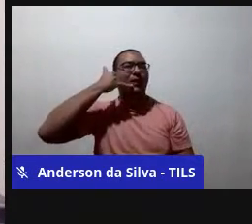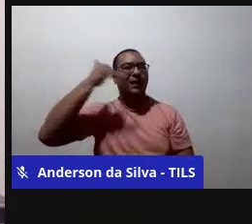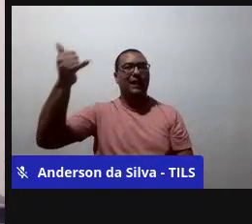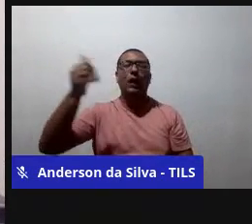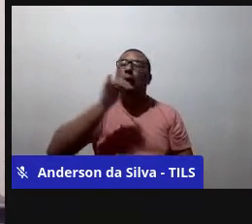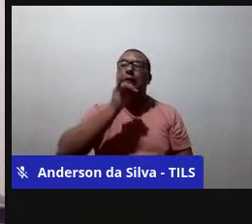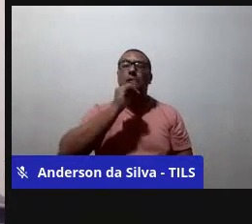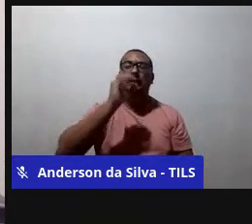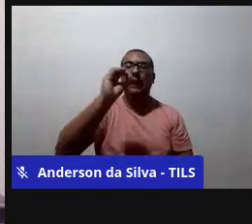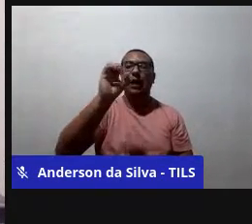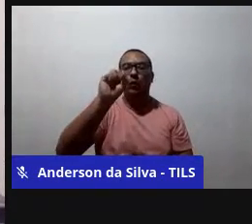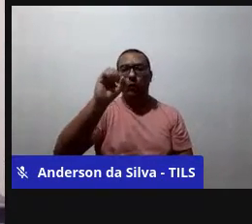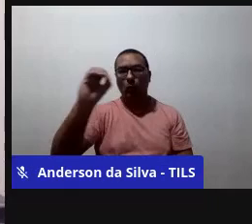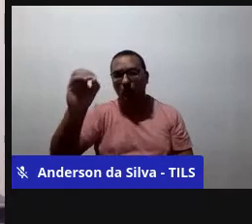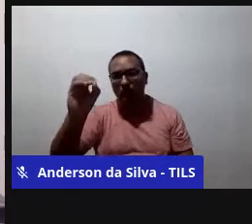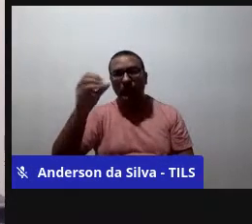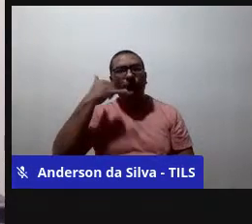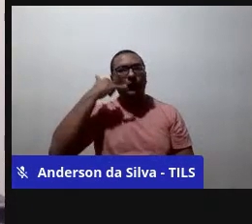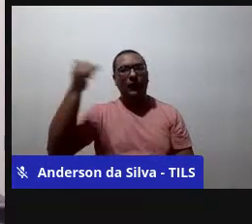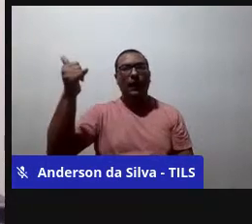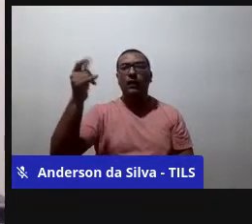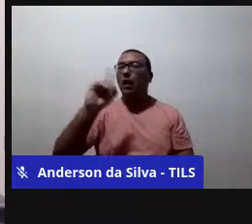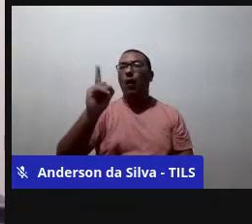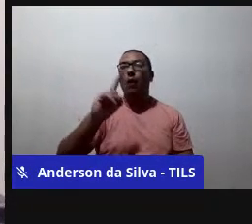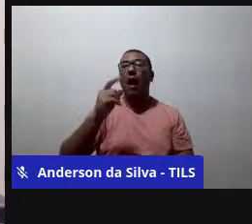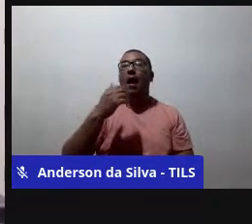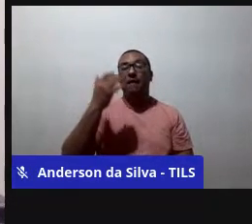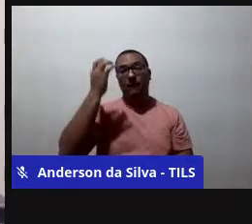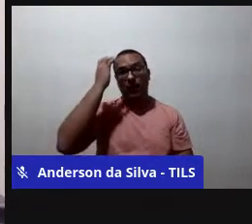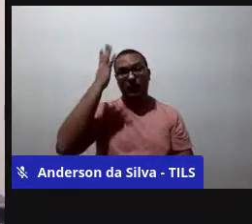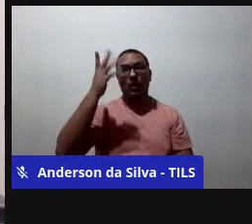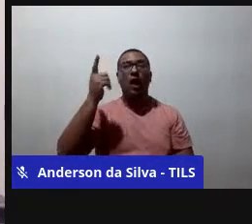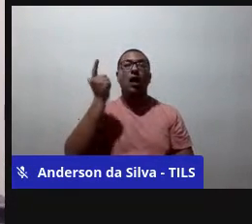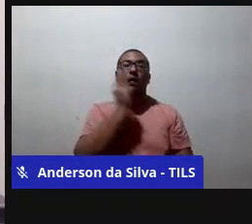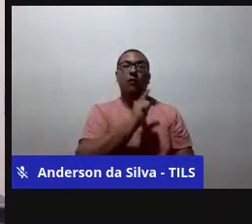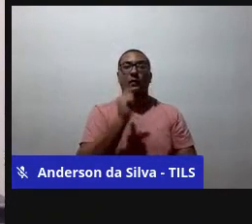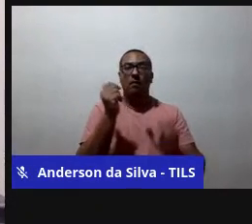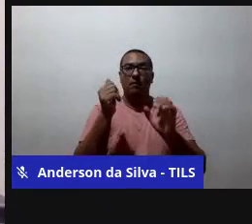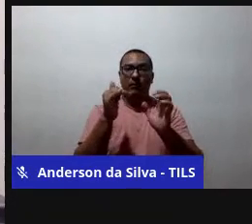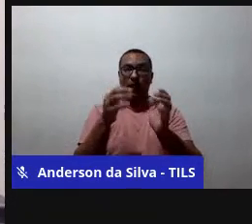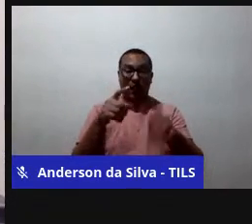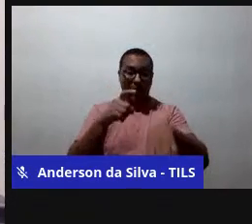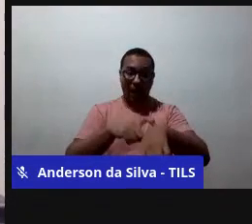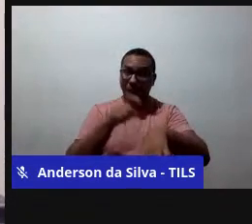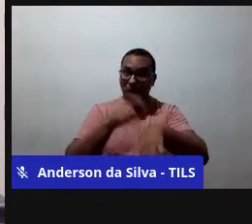0800, esperar, falar, você tem uma plataforma que te permite mandar em tempo real